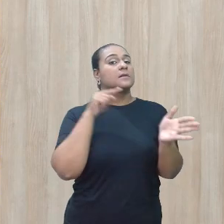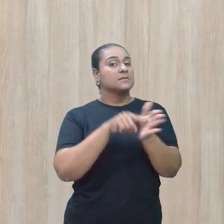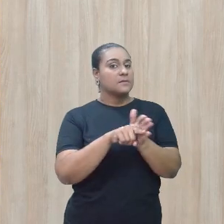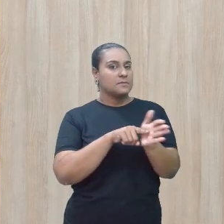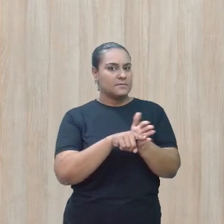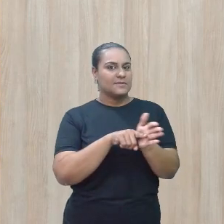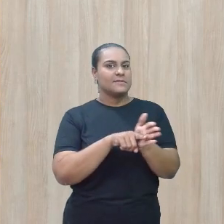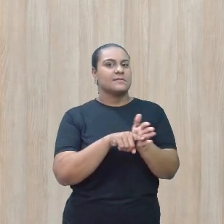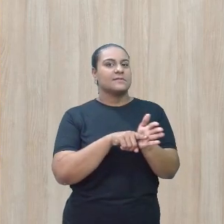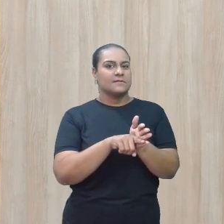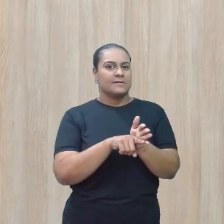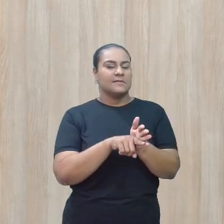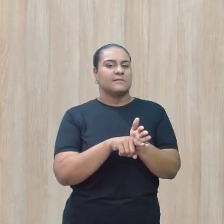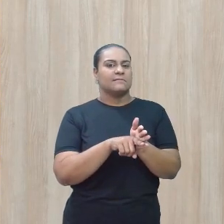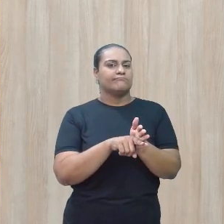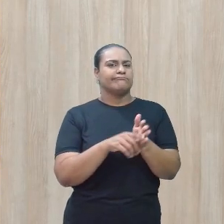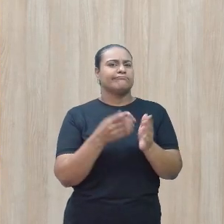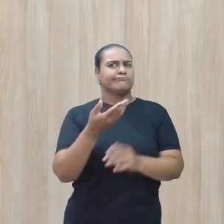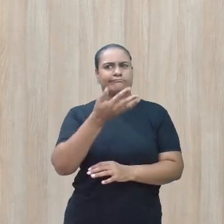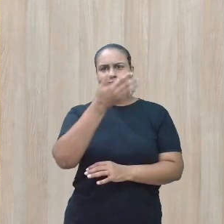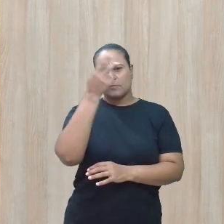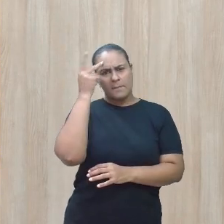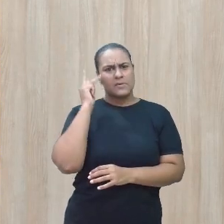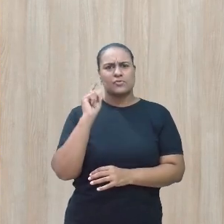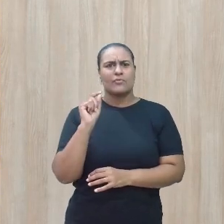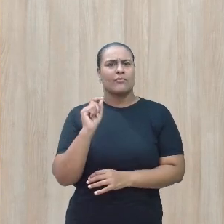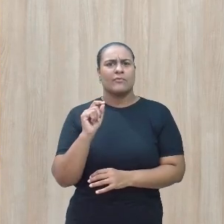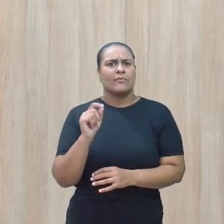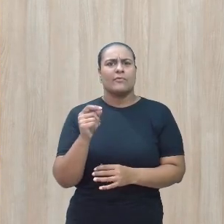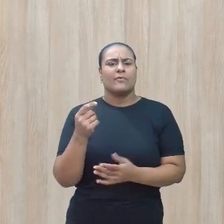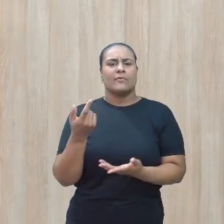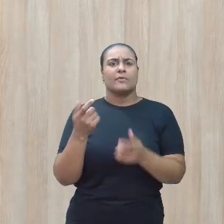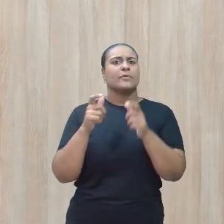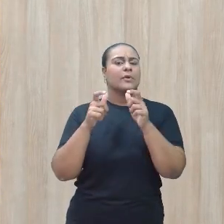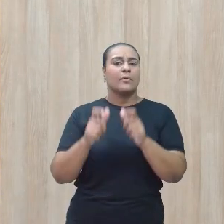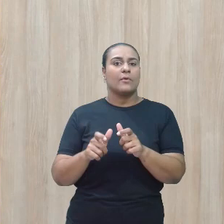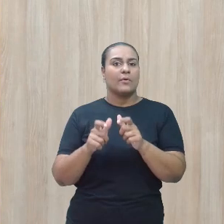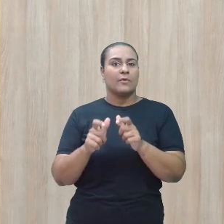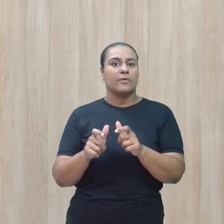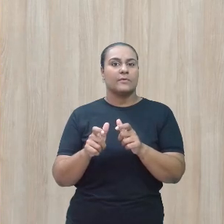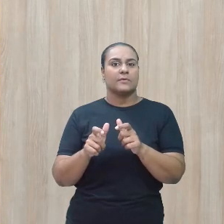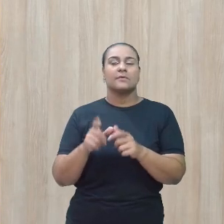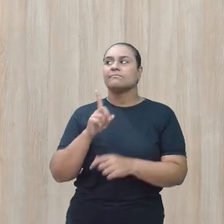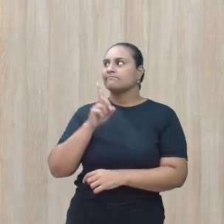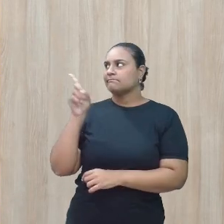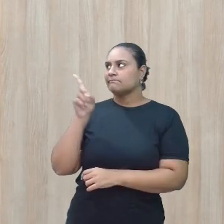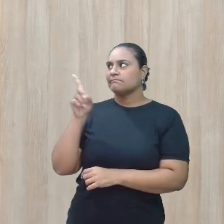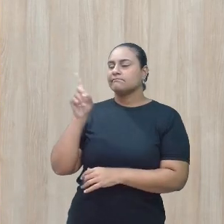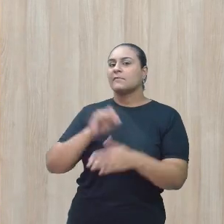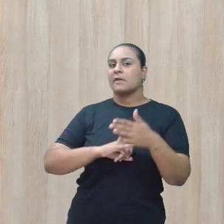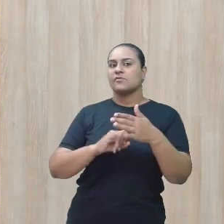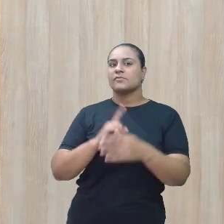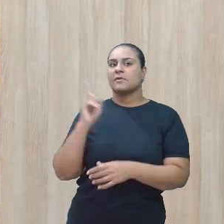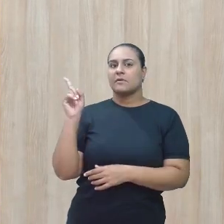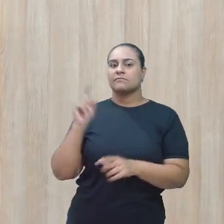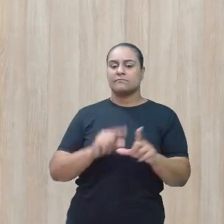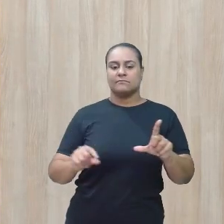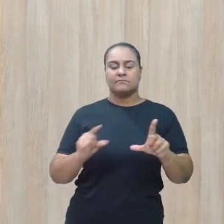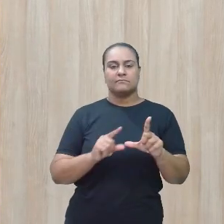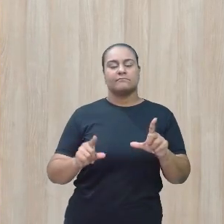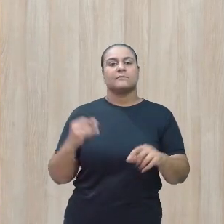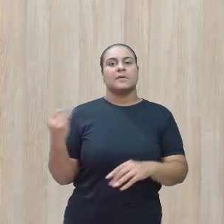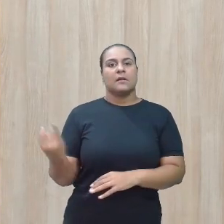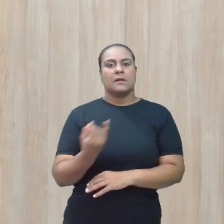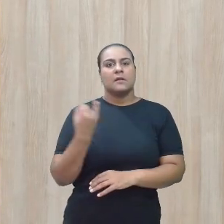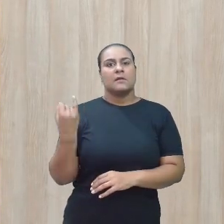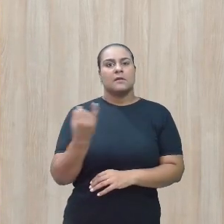uma pesquisa. E quem foi que fez essa pesquisa? De onde que vem essa informação? Foi dessa instituição que está aqui embaixo. Então, é importante